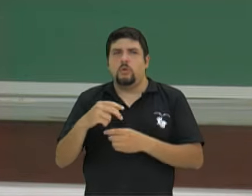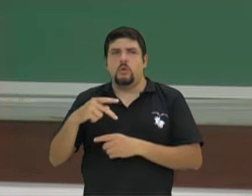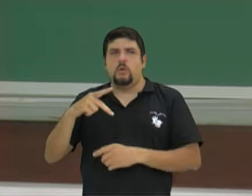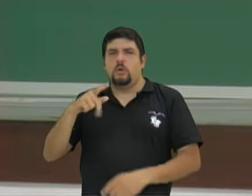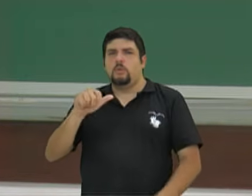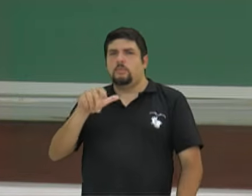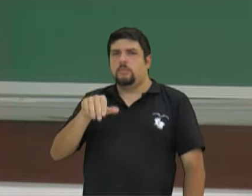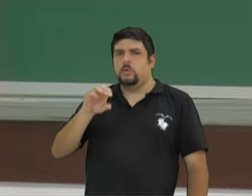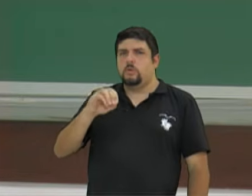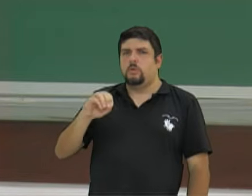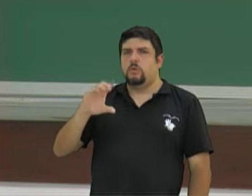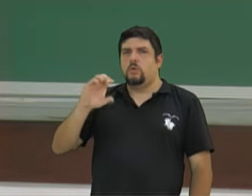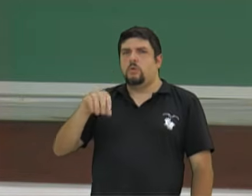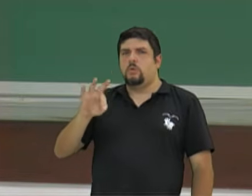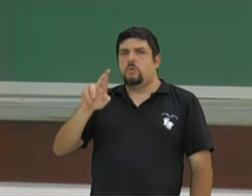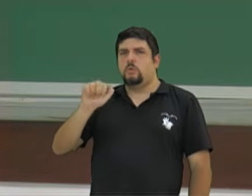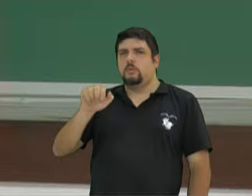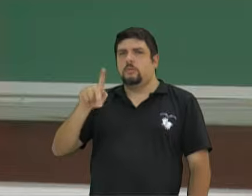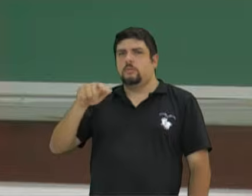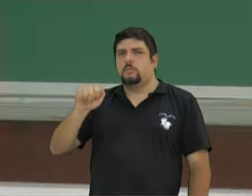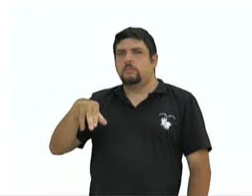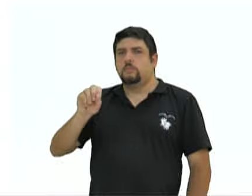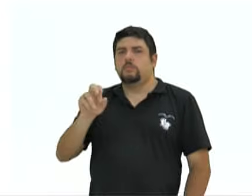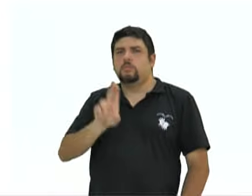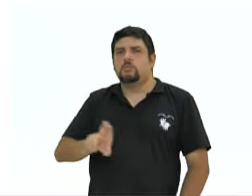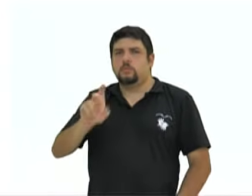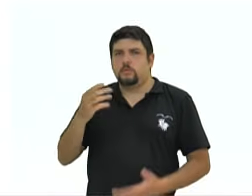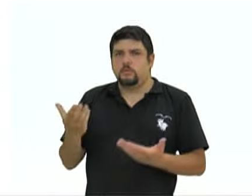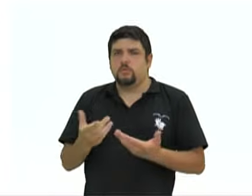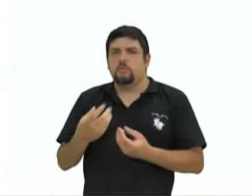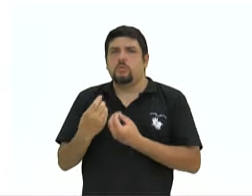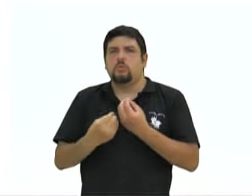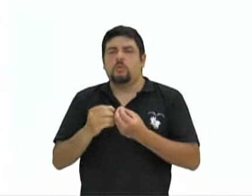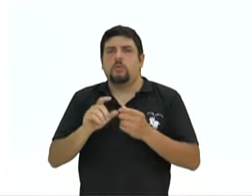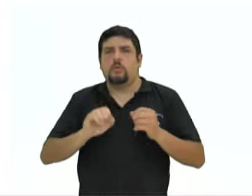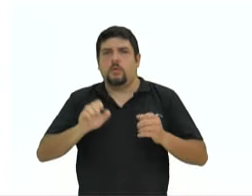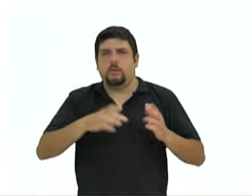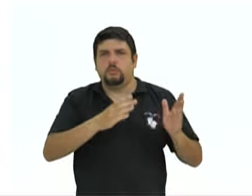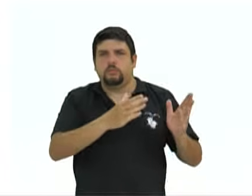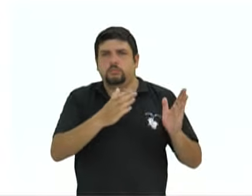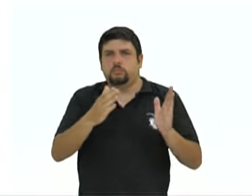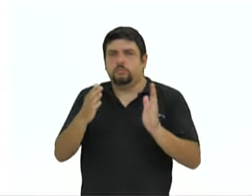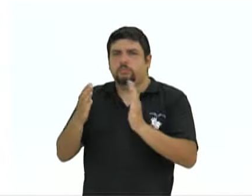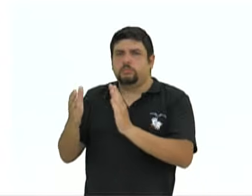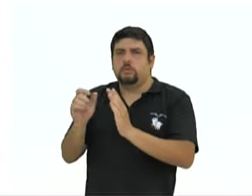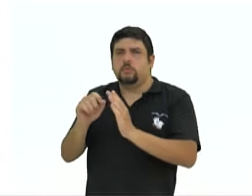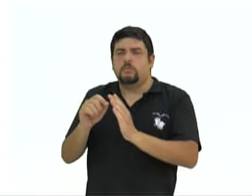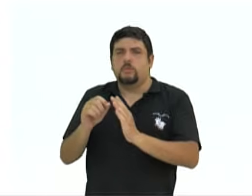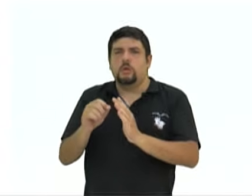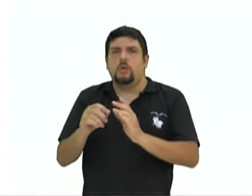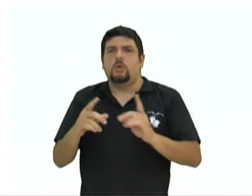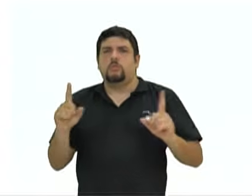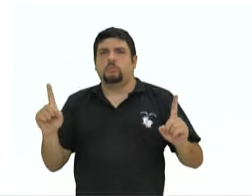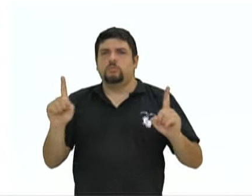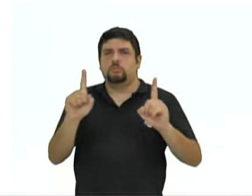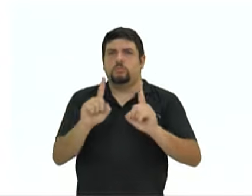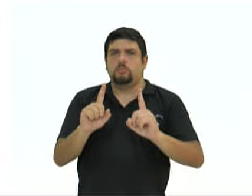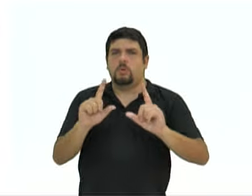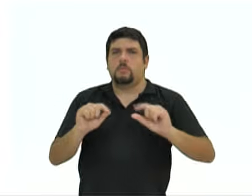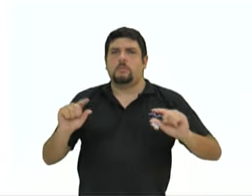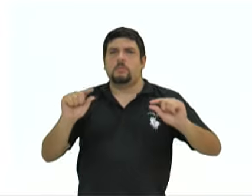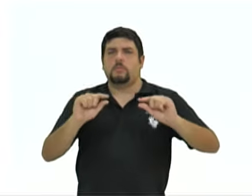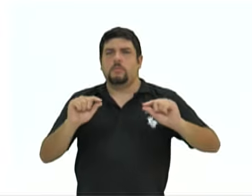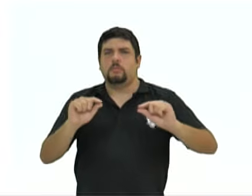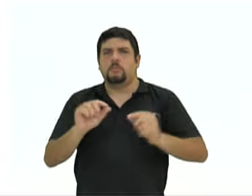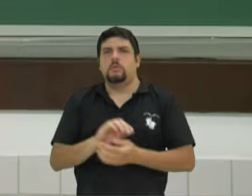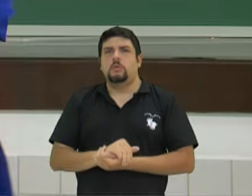aqui também a gente usa até hoje, né? Que é uma cena ou uma sequência de qualquer um, onde temos dois personagens dialogando. Era o famoso